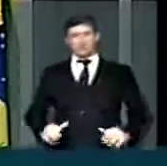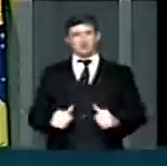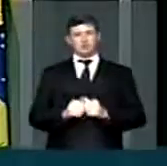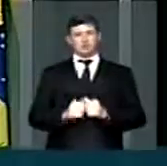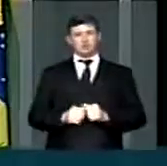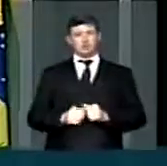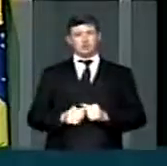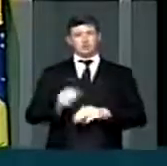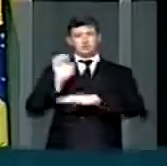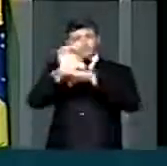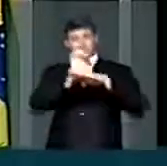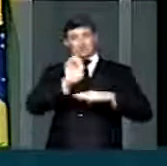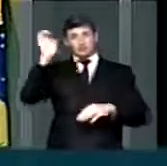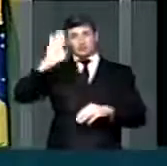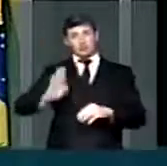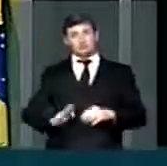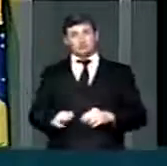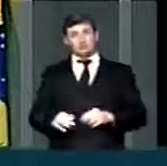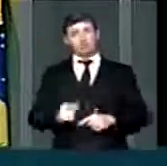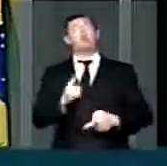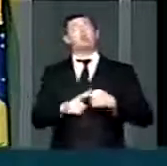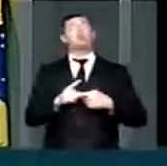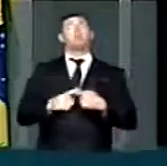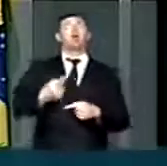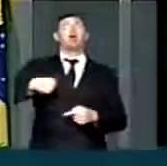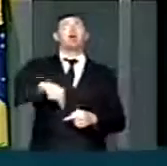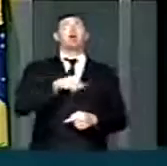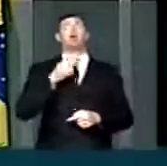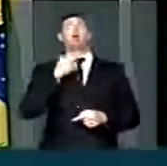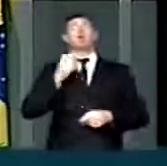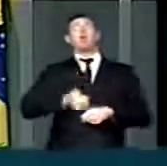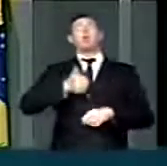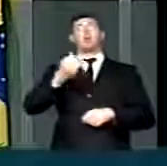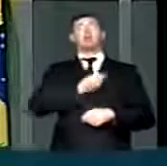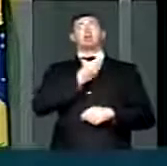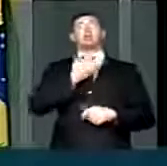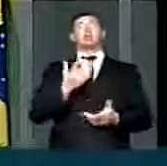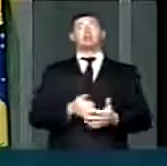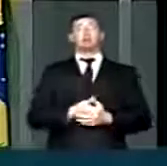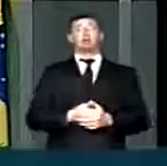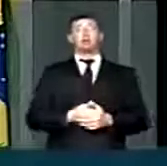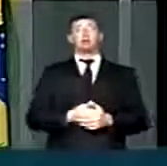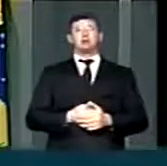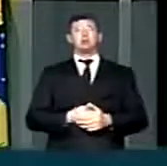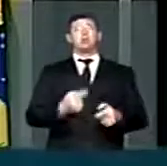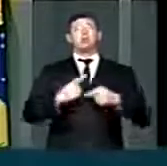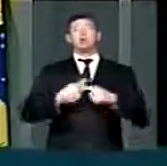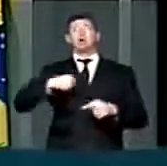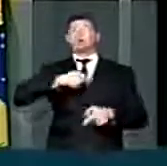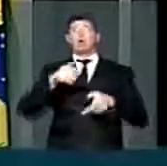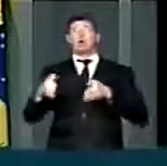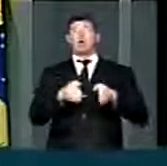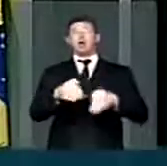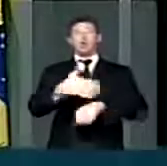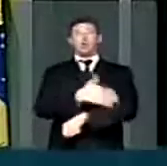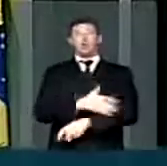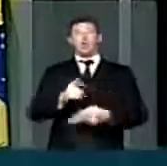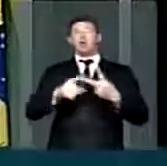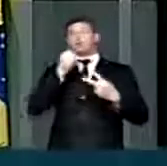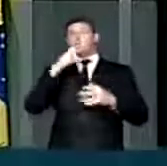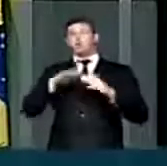vivem nos outros estados brasileiros? Por que nós não podemos ter uma qualidade de vida melhor? Por que nós não podemos ter boas estradas, boas